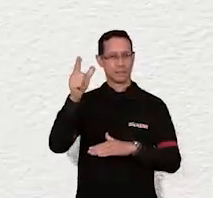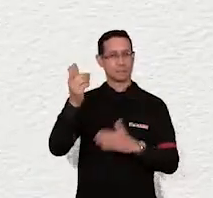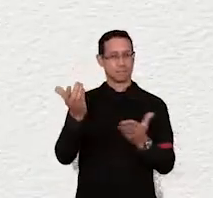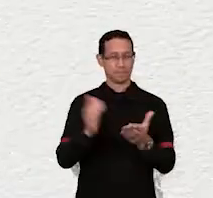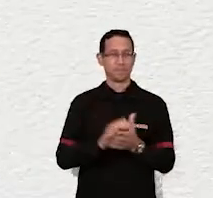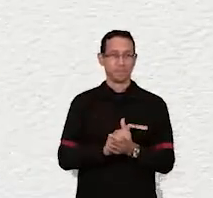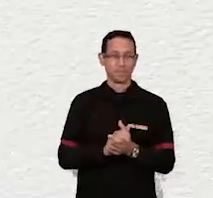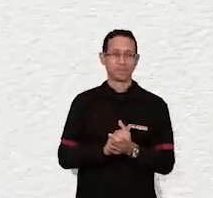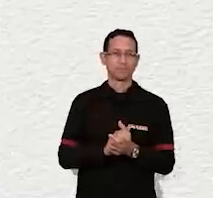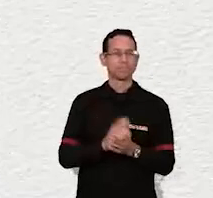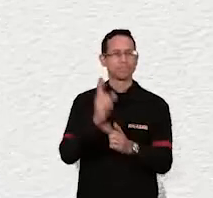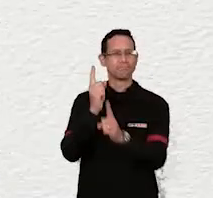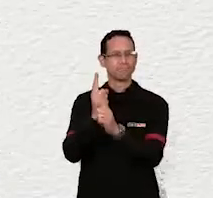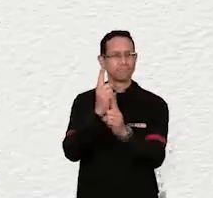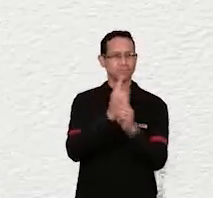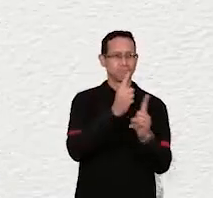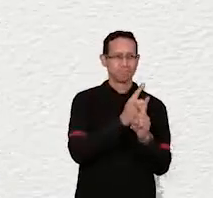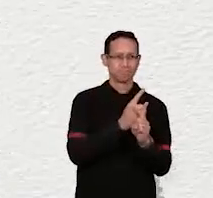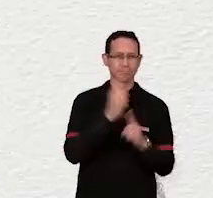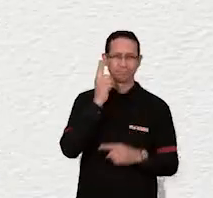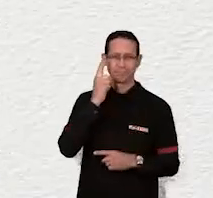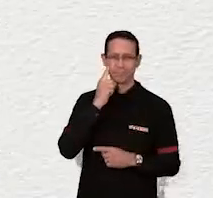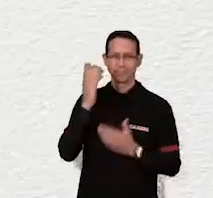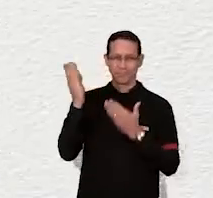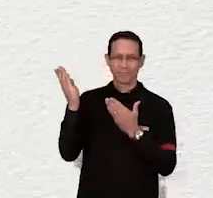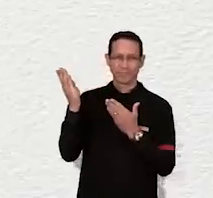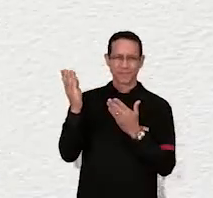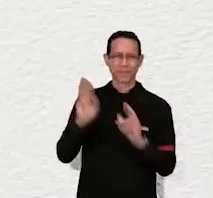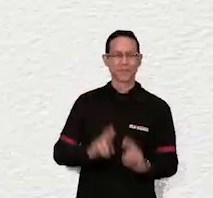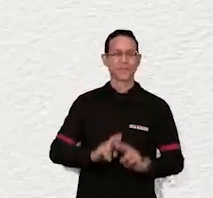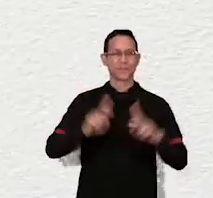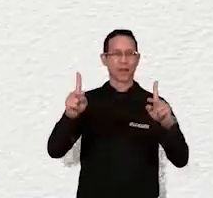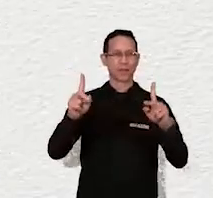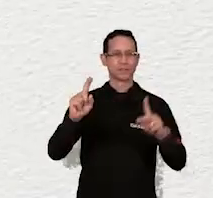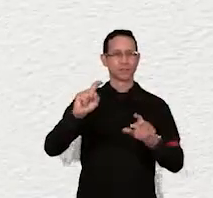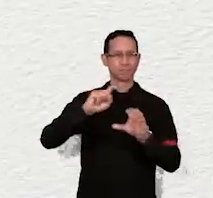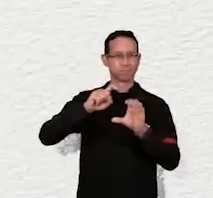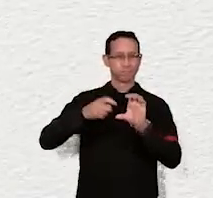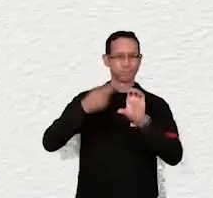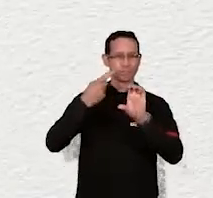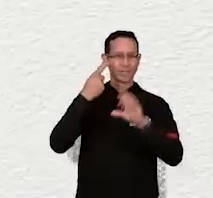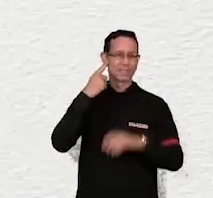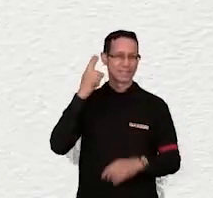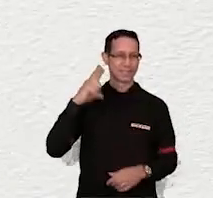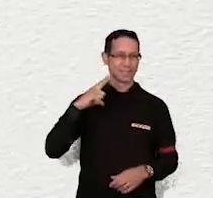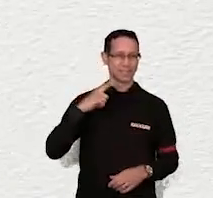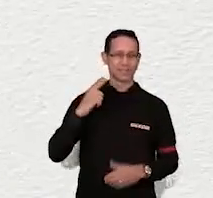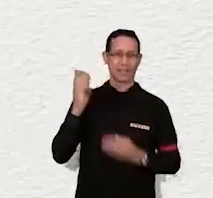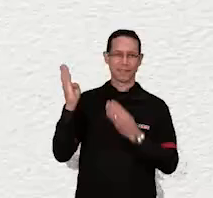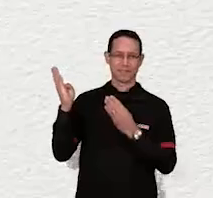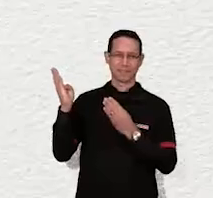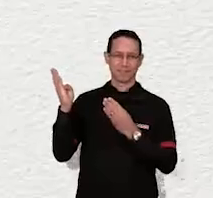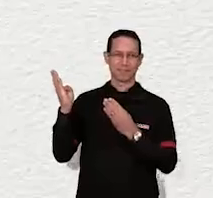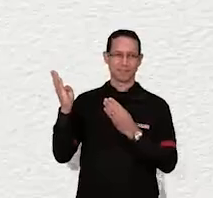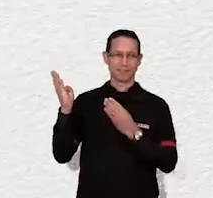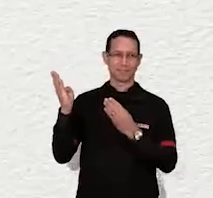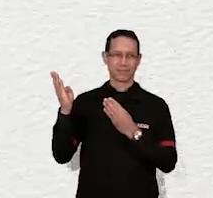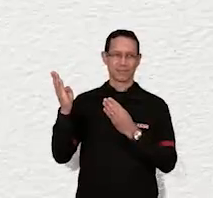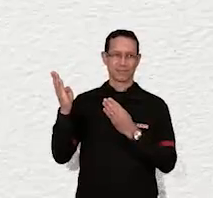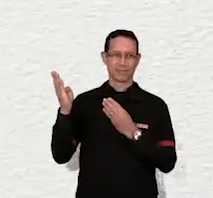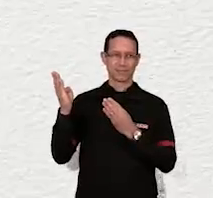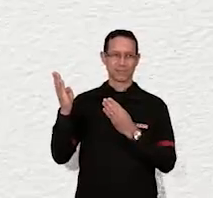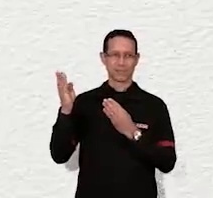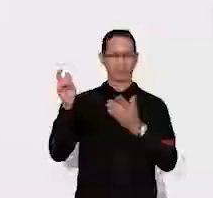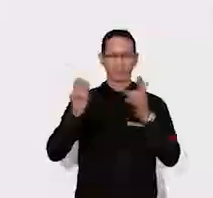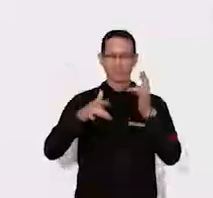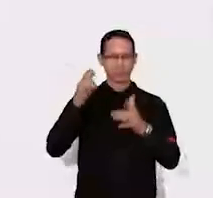Clinicamente, elas se apresentam dessa maneira, com diferentes quantidades de cera. A gente vê aqui uma entrada de conduto